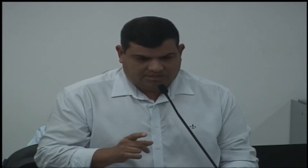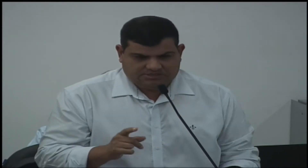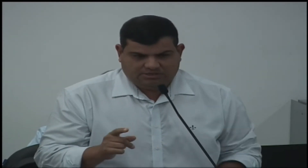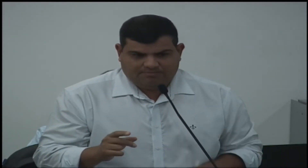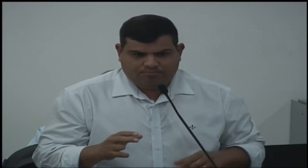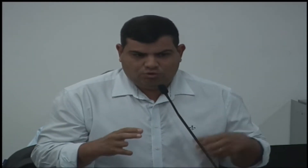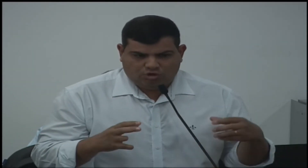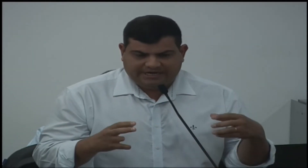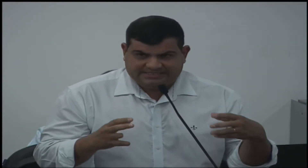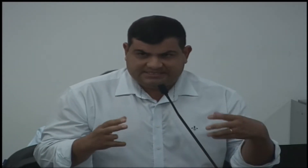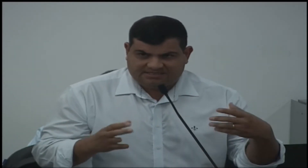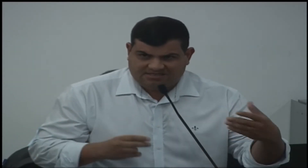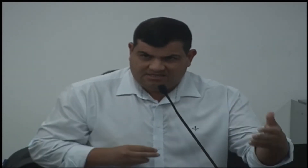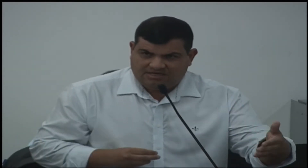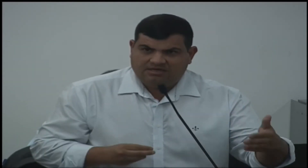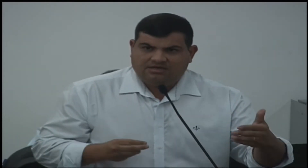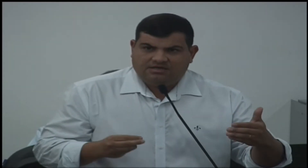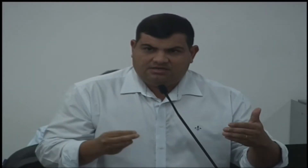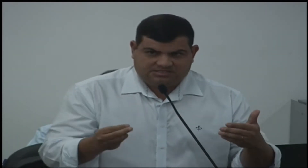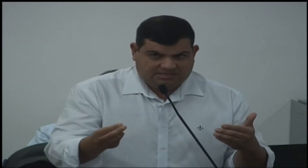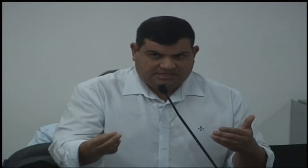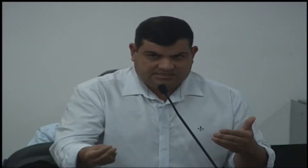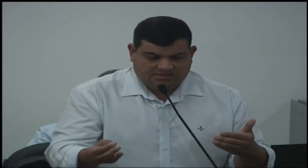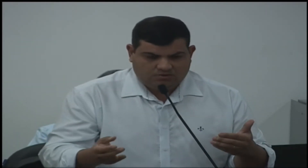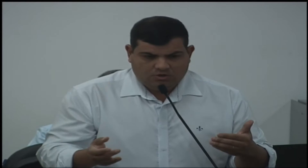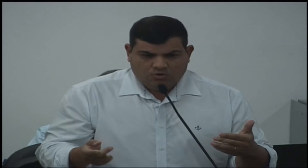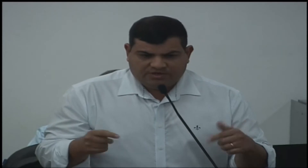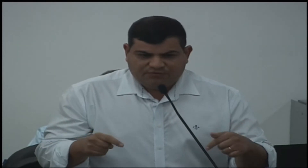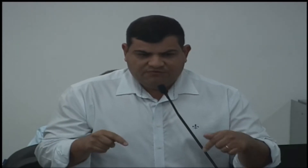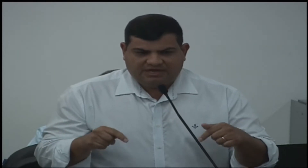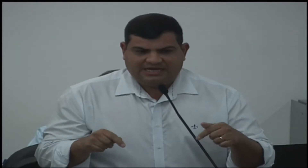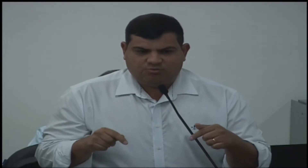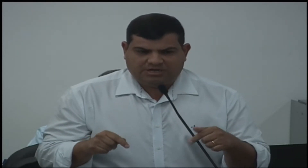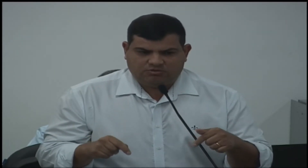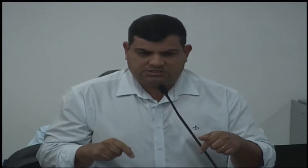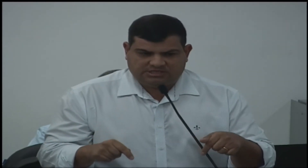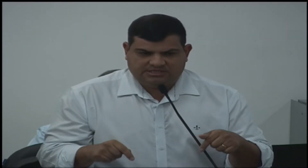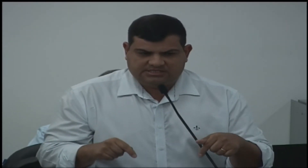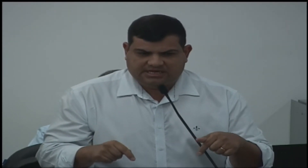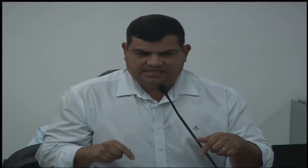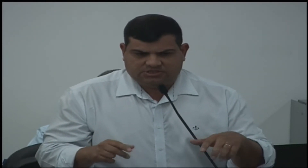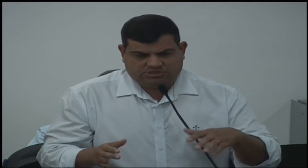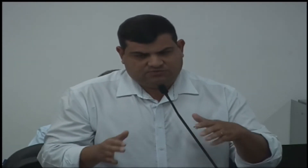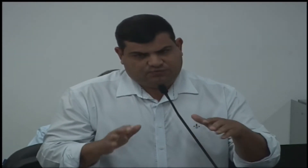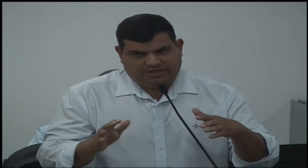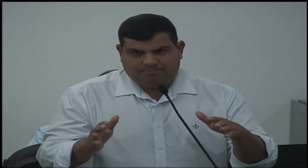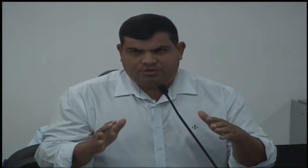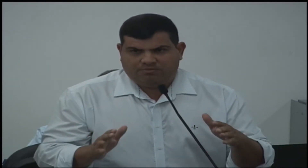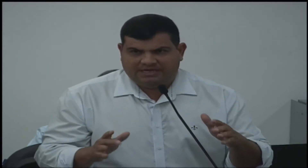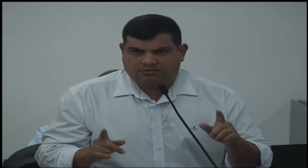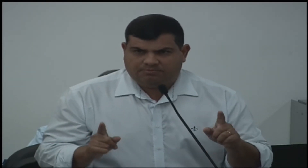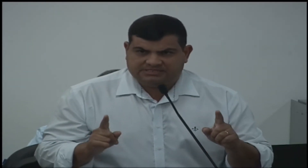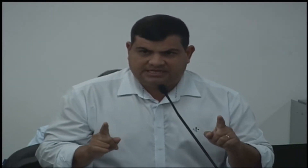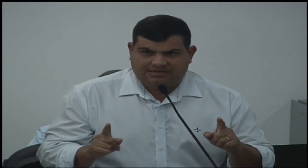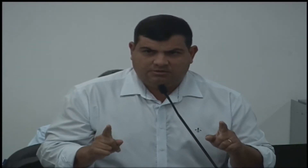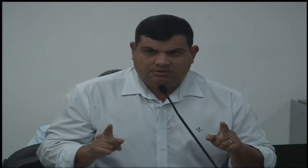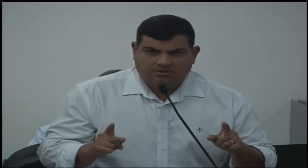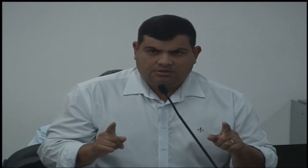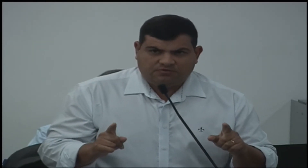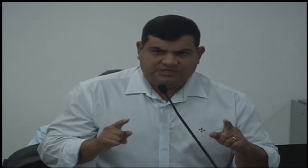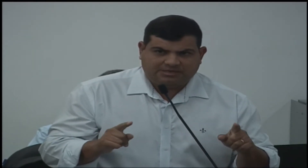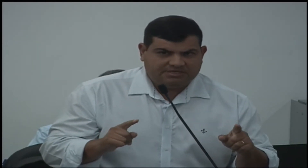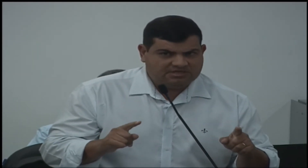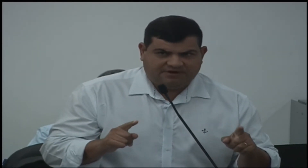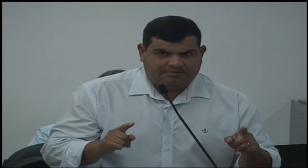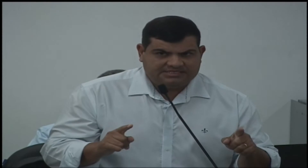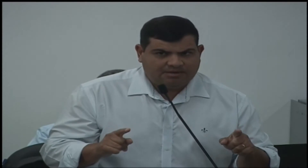estava falando, em questão da burocracia, licitação, o que foi falado para nós aqui nessa casa, eu acho que não foi abril, maio do ano passado,